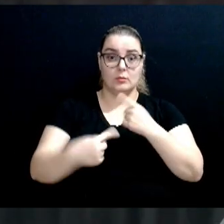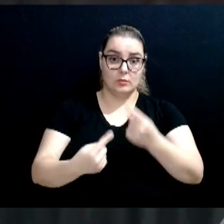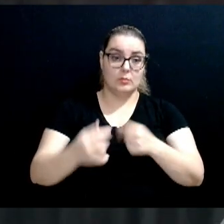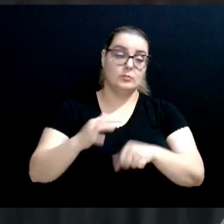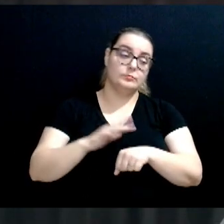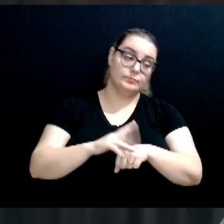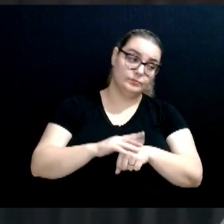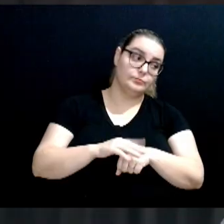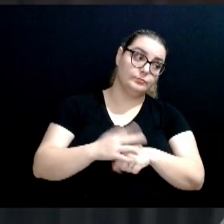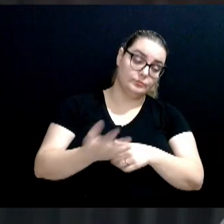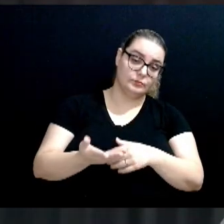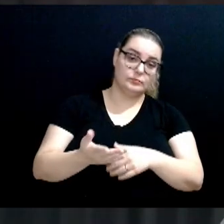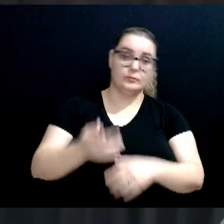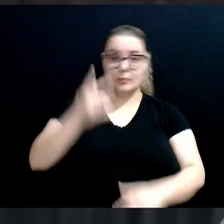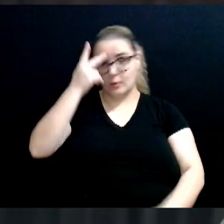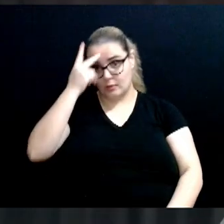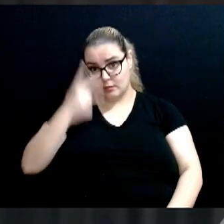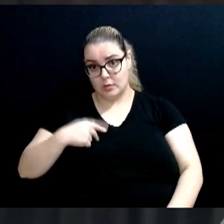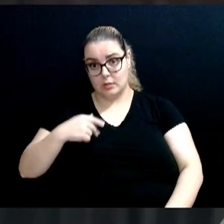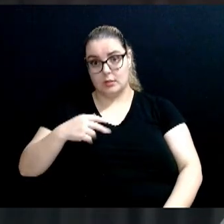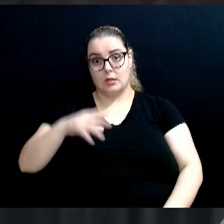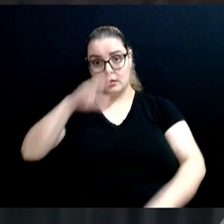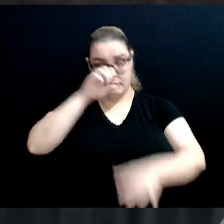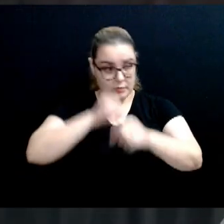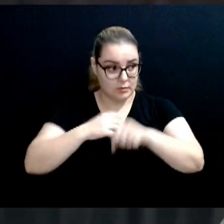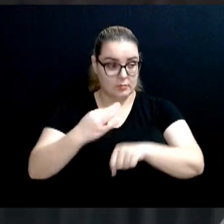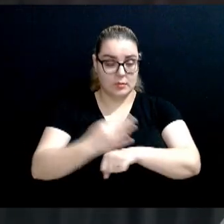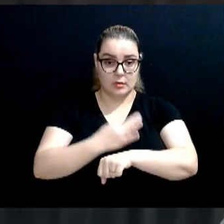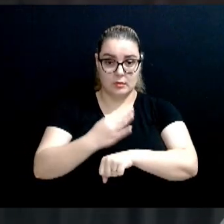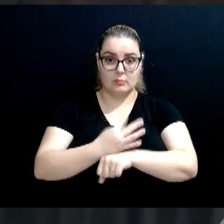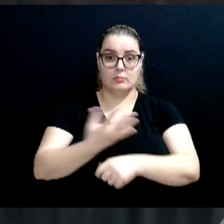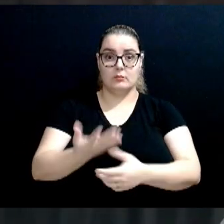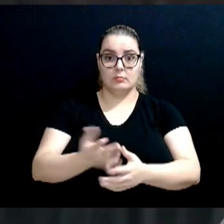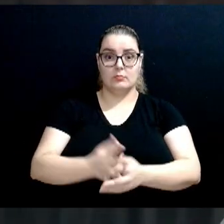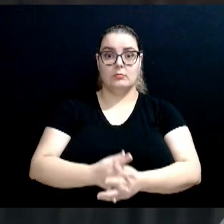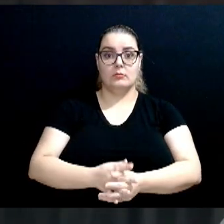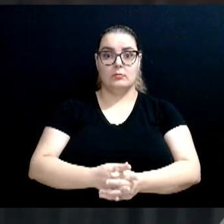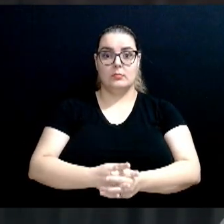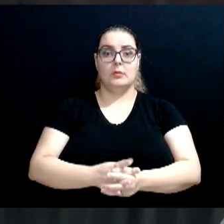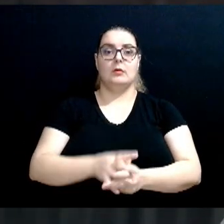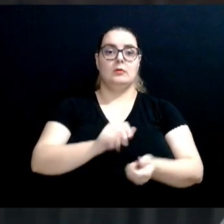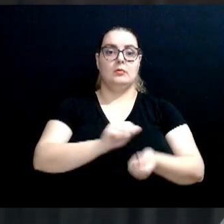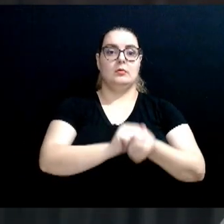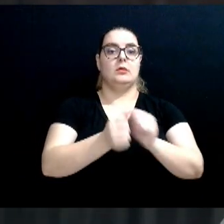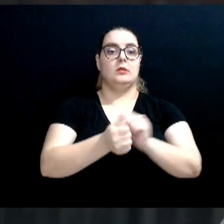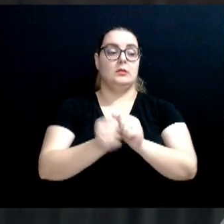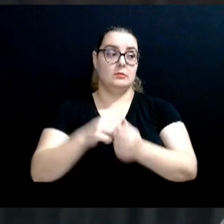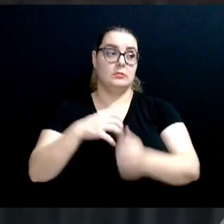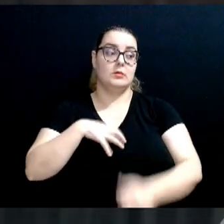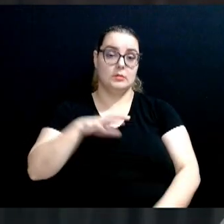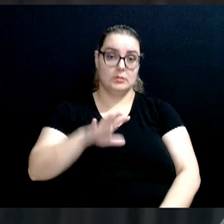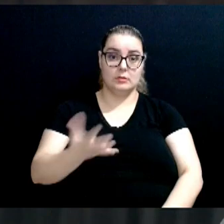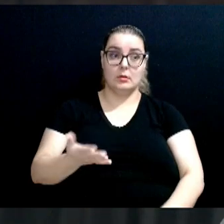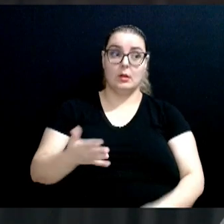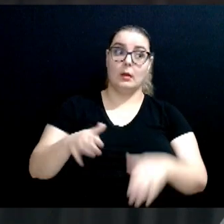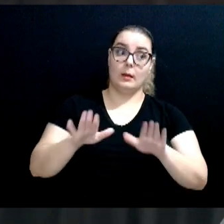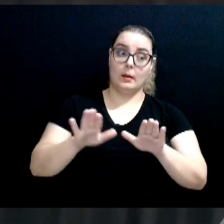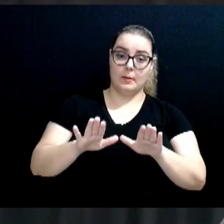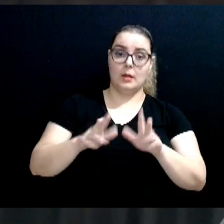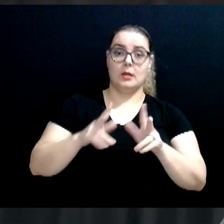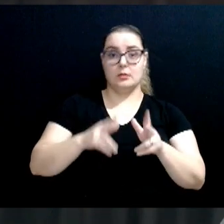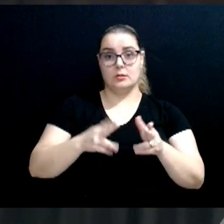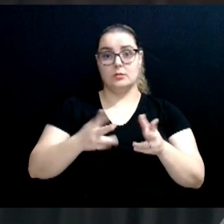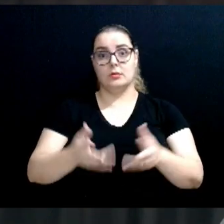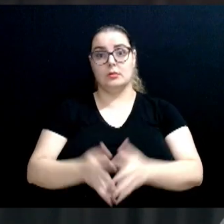para ela aprender a suportar, aí ela vai costurando dessa forma. No entanto, assim como